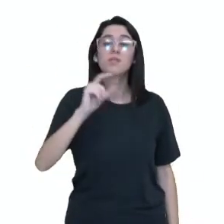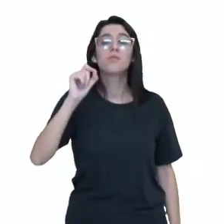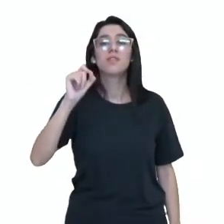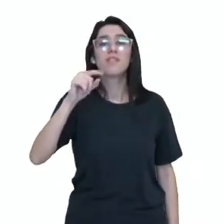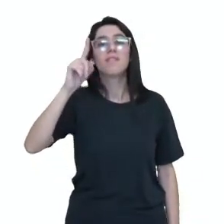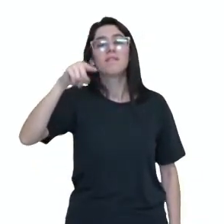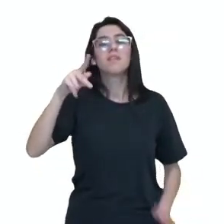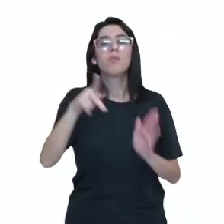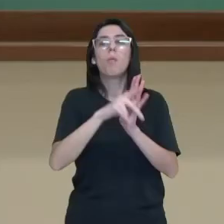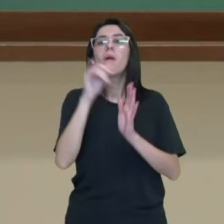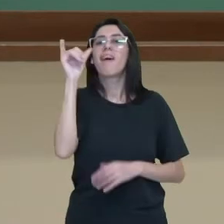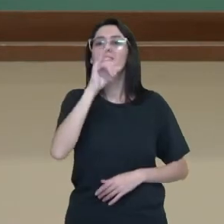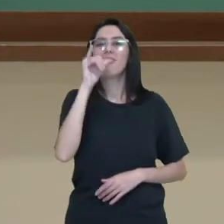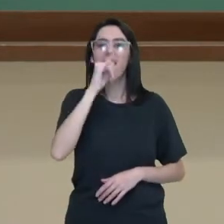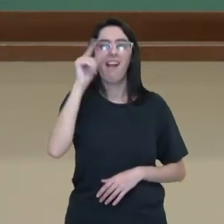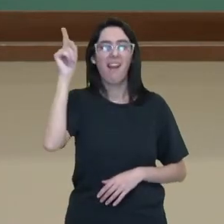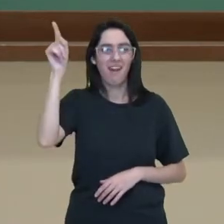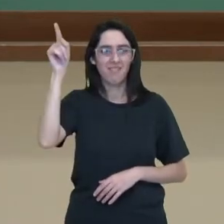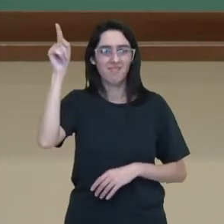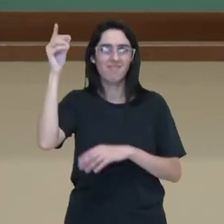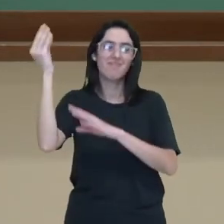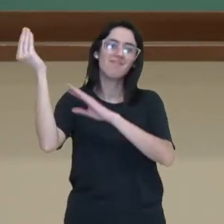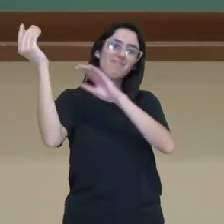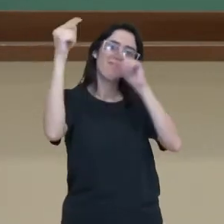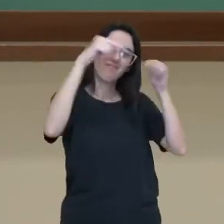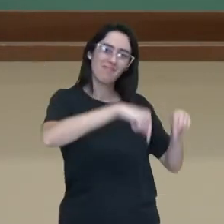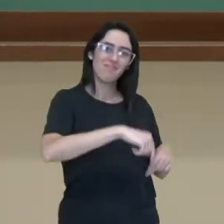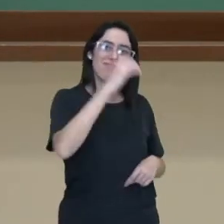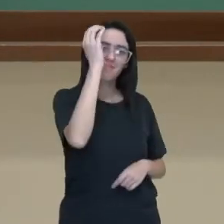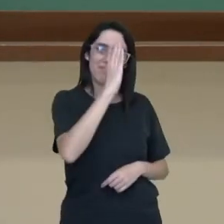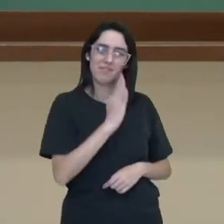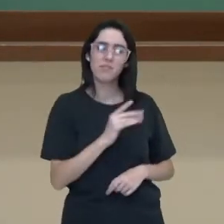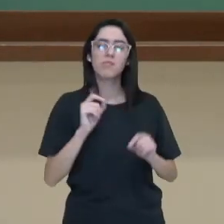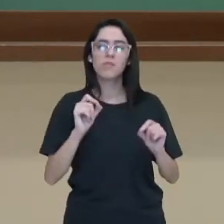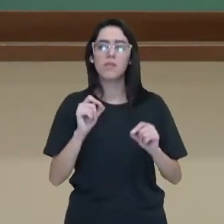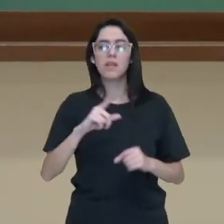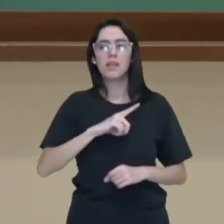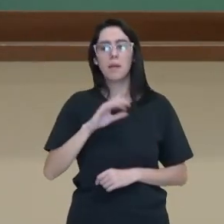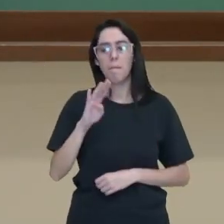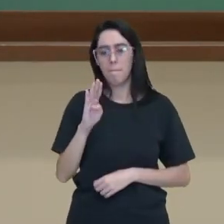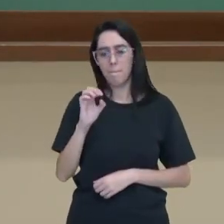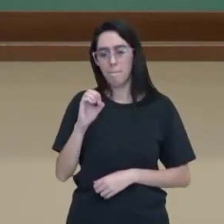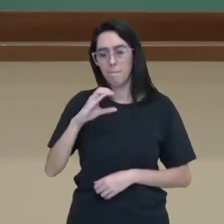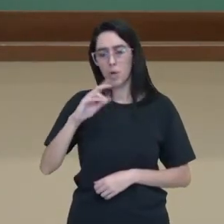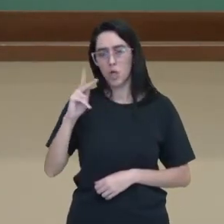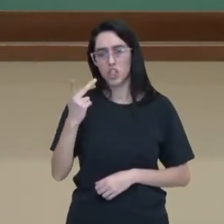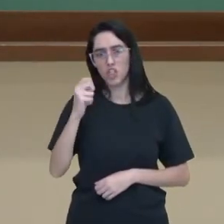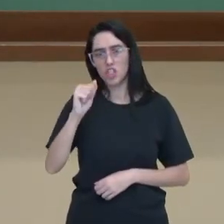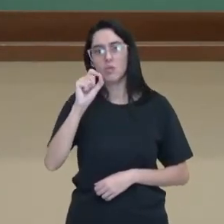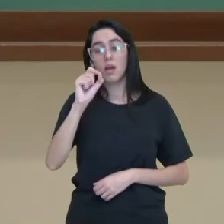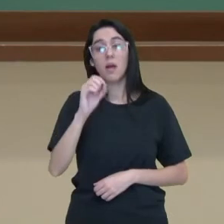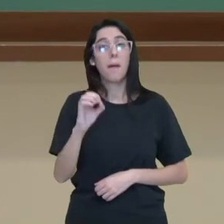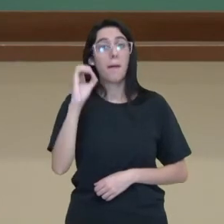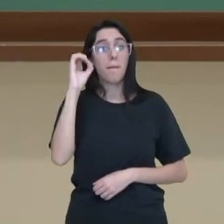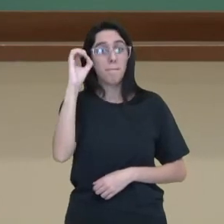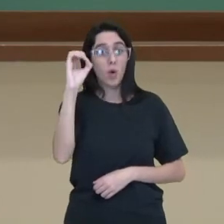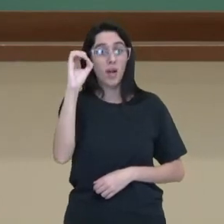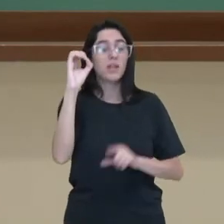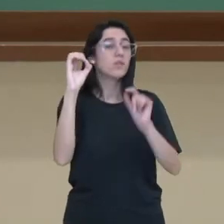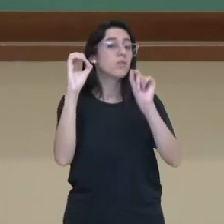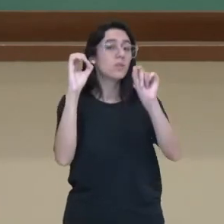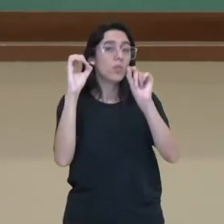imigrantes italianos, né? A ideia da bocha é que são as bolinhas que você não tem que acertar,